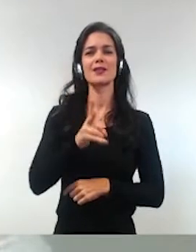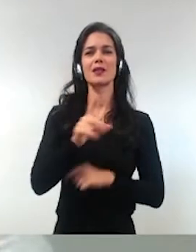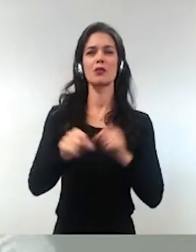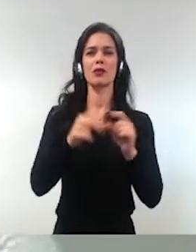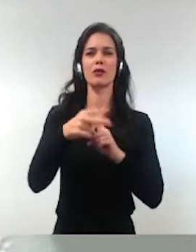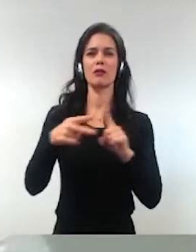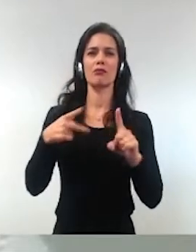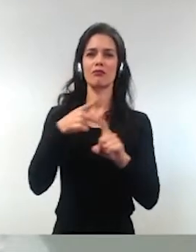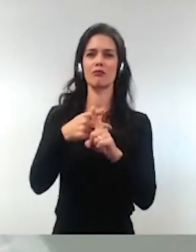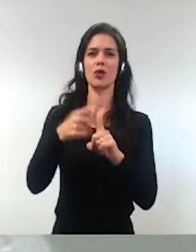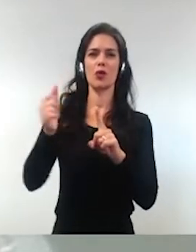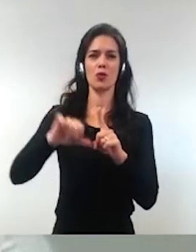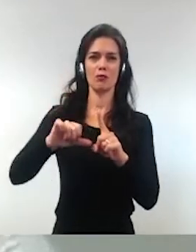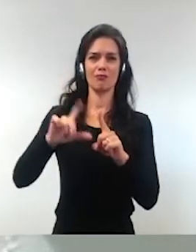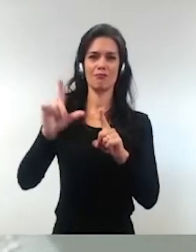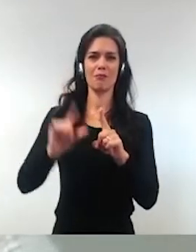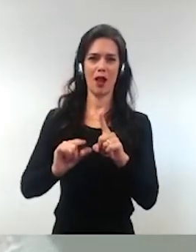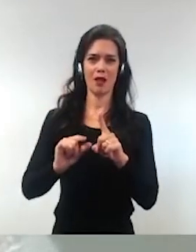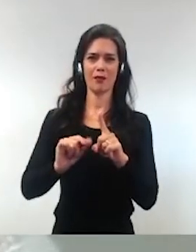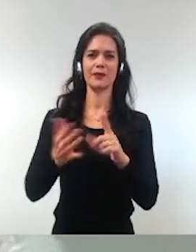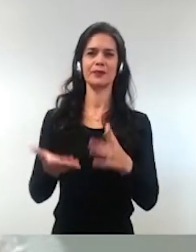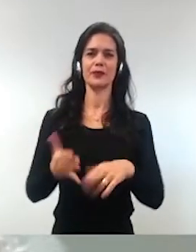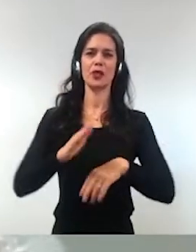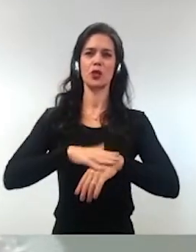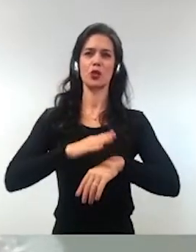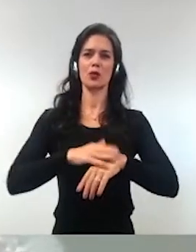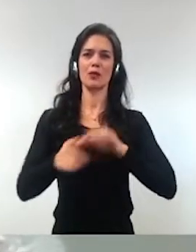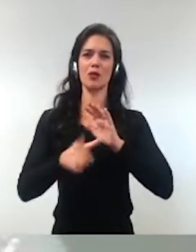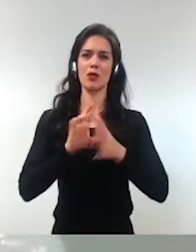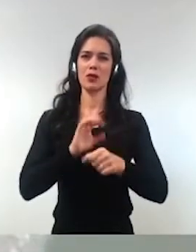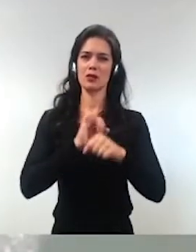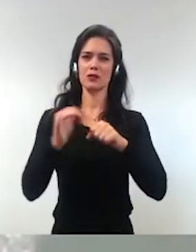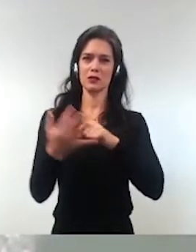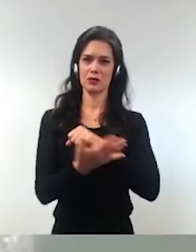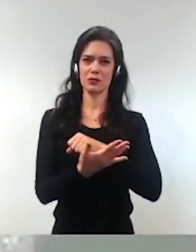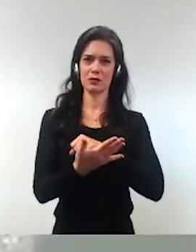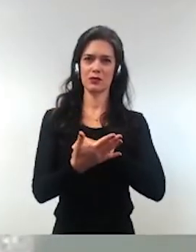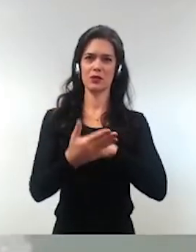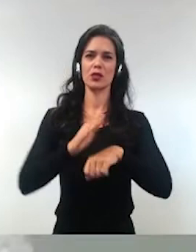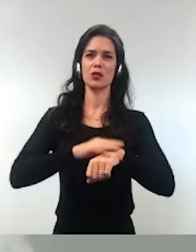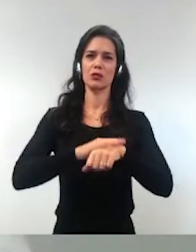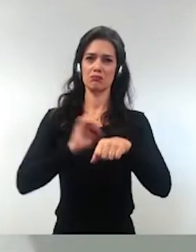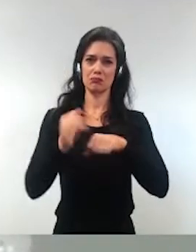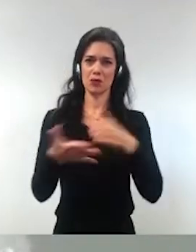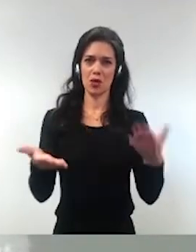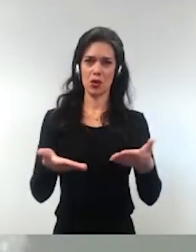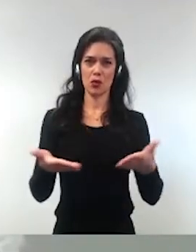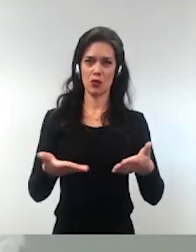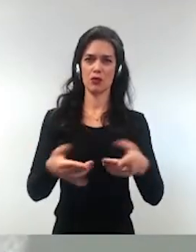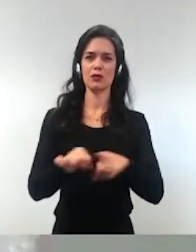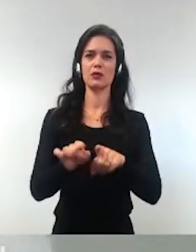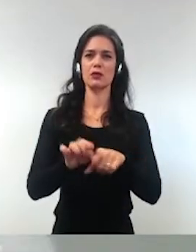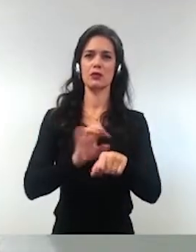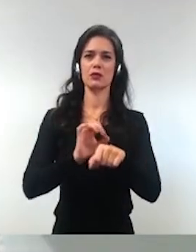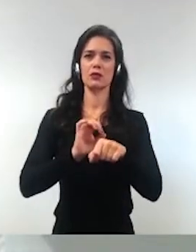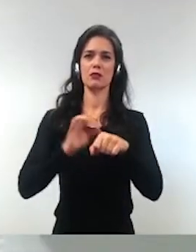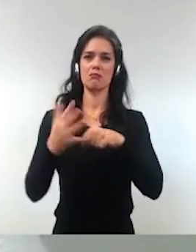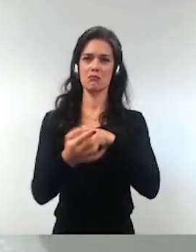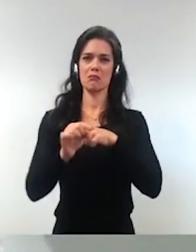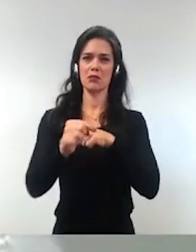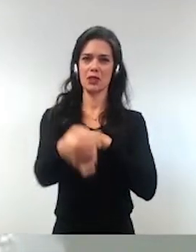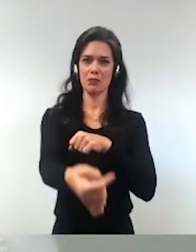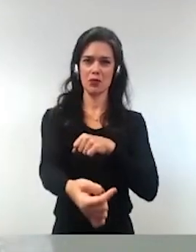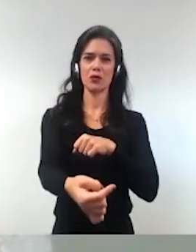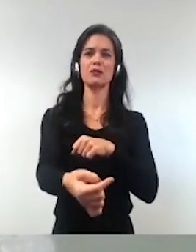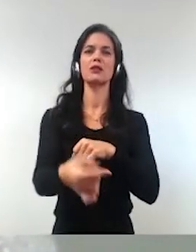previdenciário. Além disso, num período pré-pandemia, num período pandemia, e eu diria num período